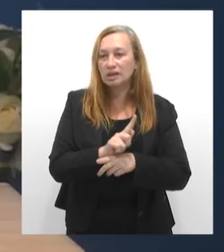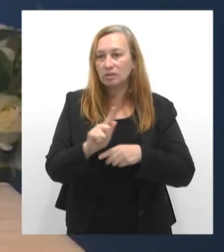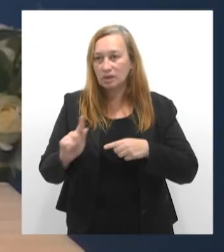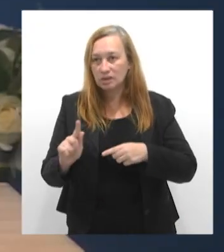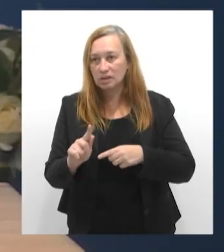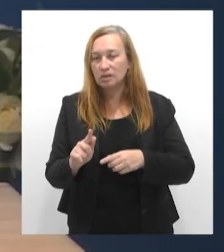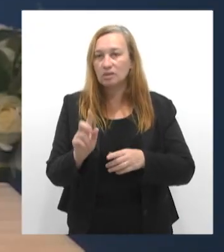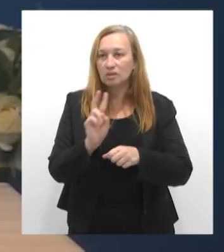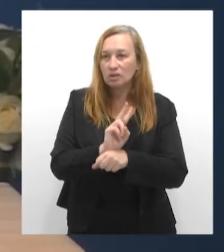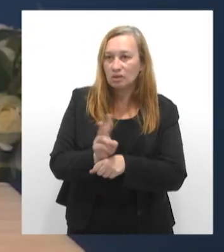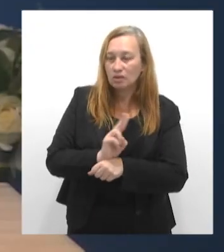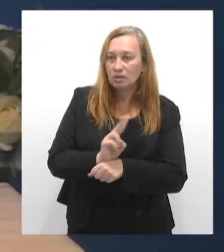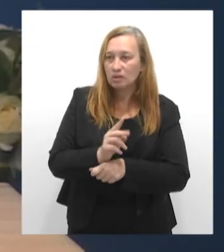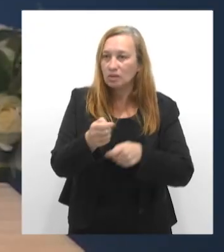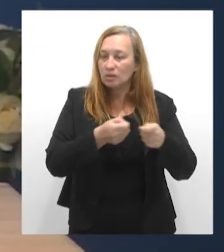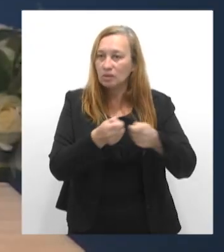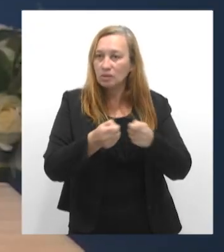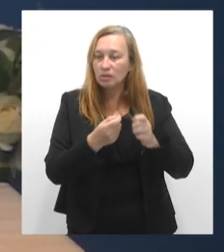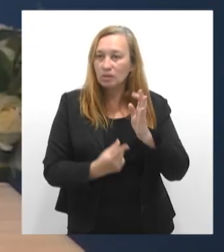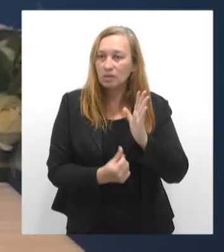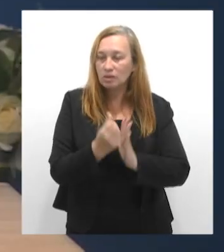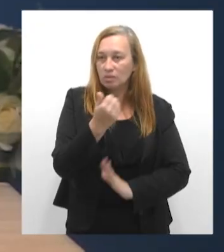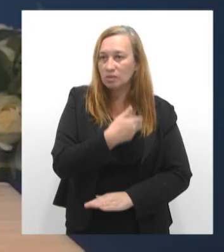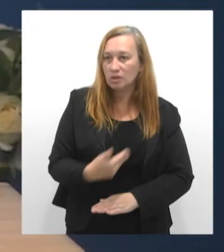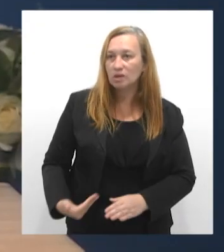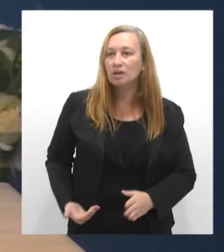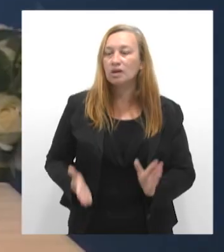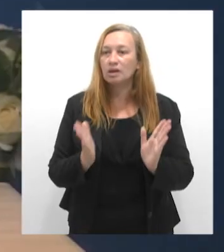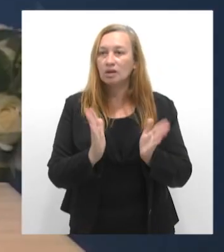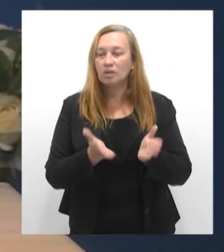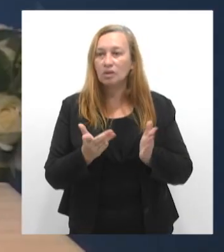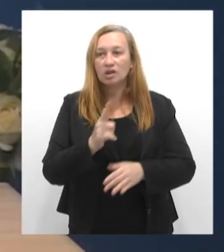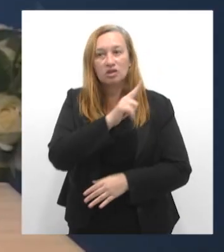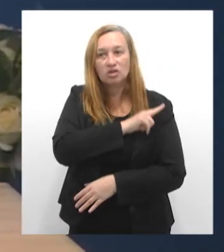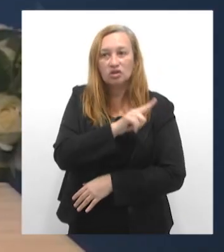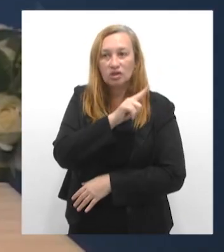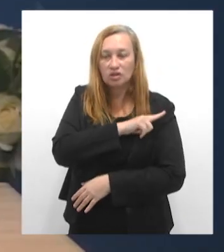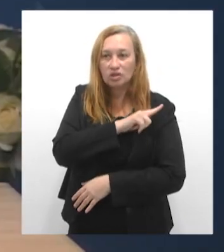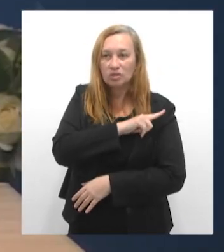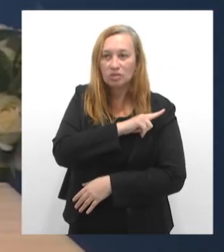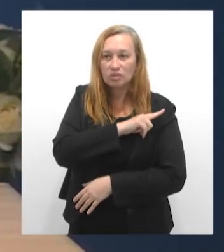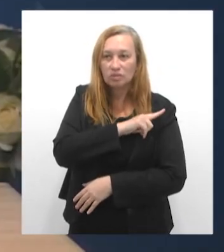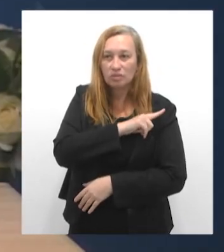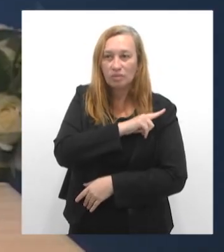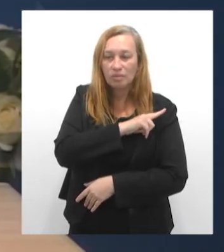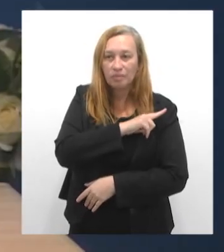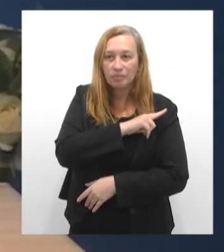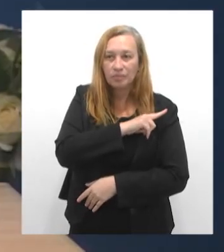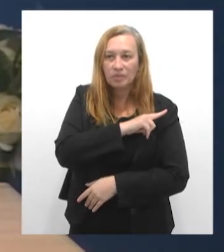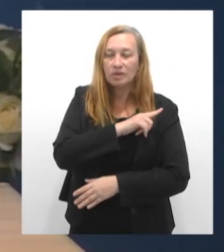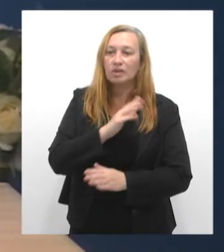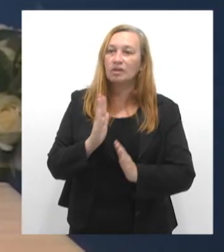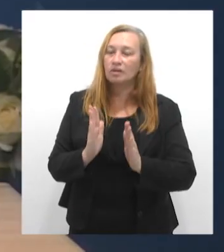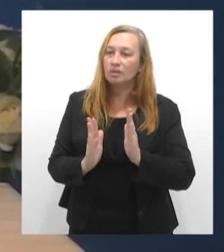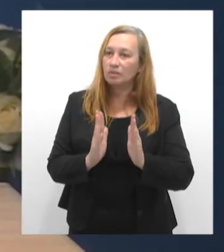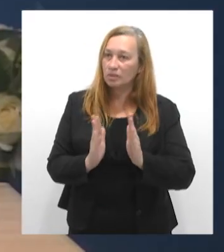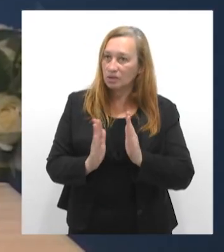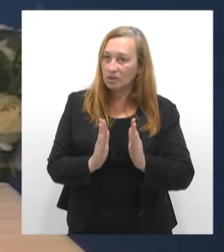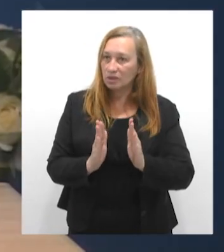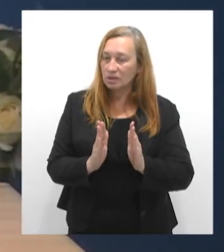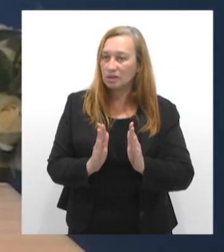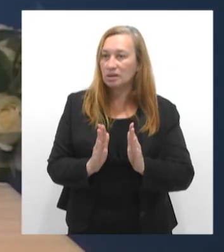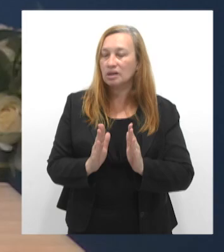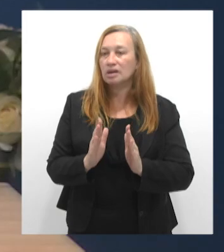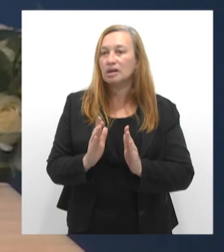de Fiscalização, Controle e Orçamento Público, e agora de Gestão no processo legislativo, que estou